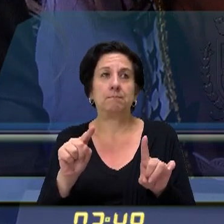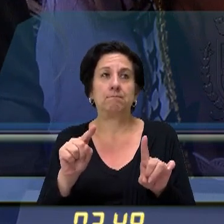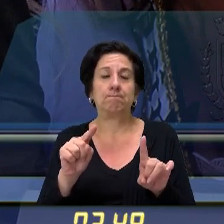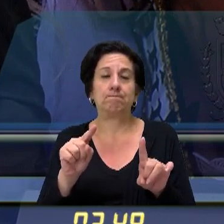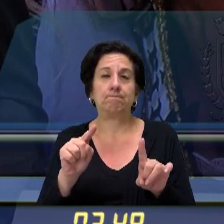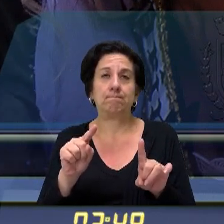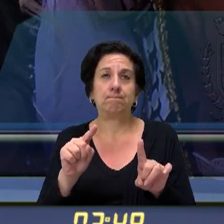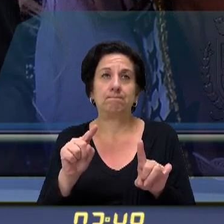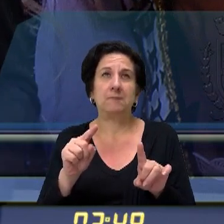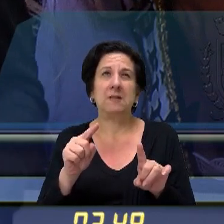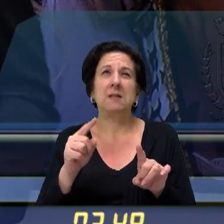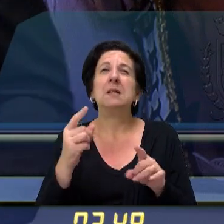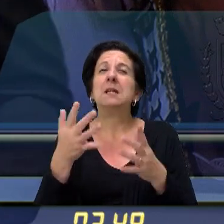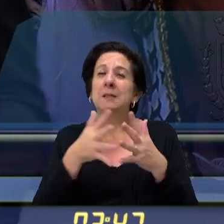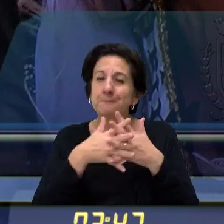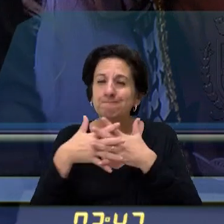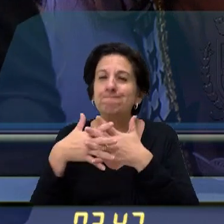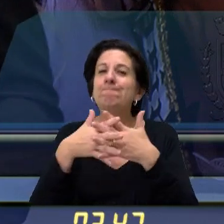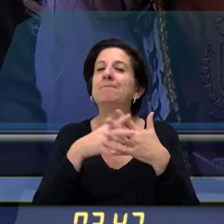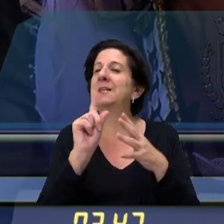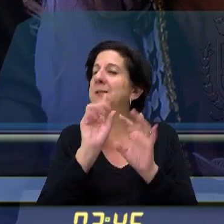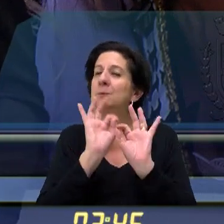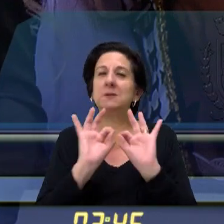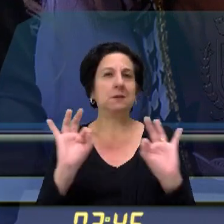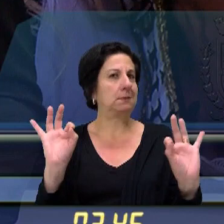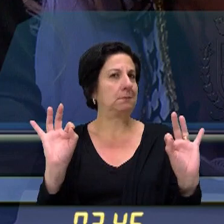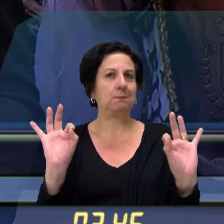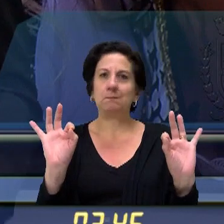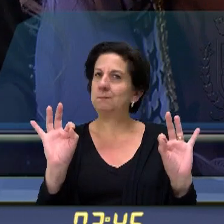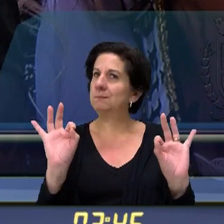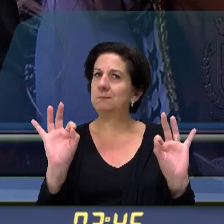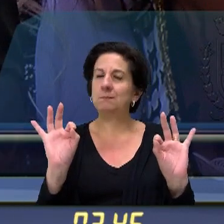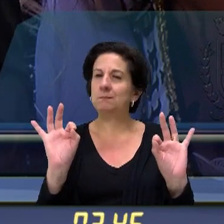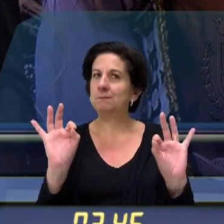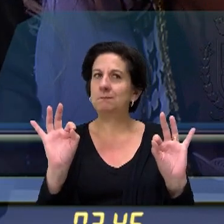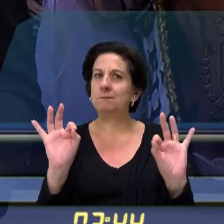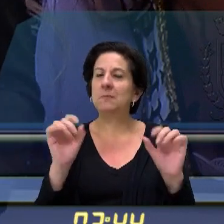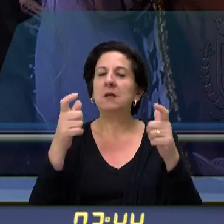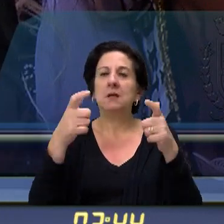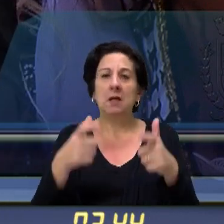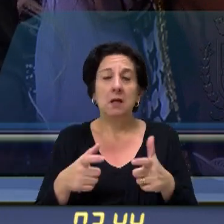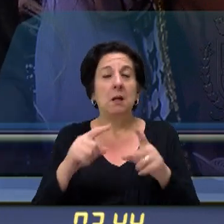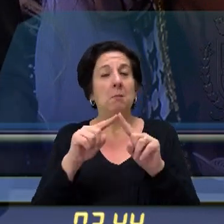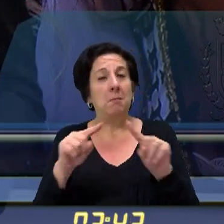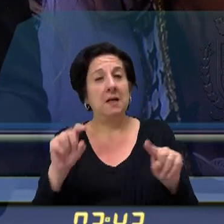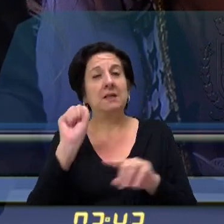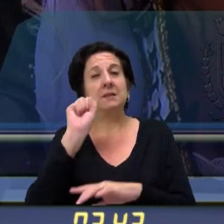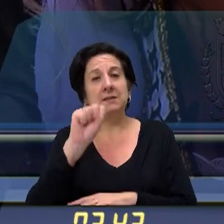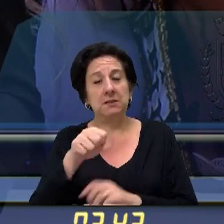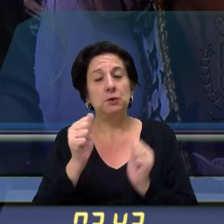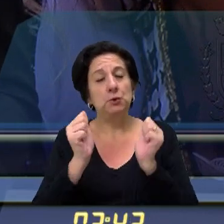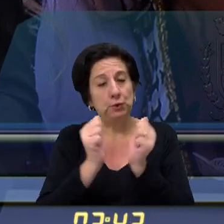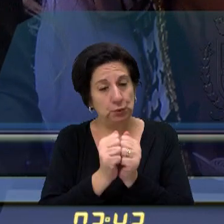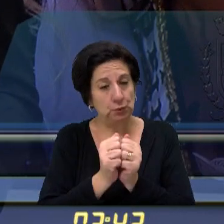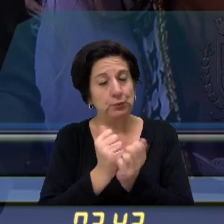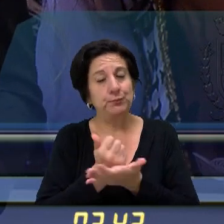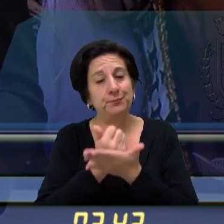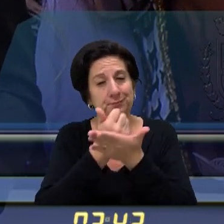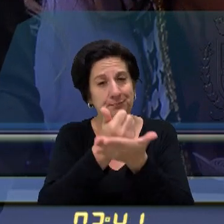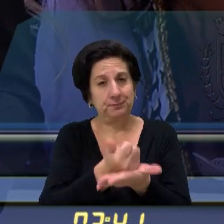bastante complexa. Não é tão simples assim essa questão, né, da área. Mas, sim, estaremos ao lado de